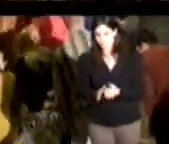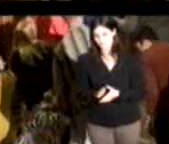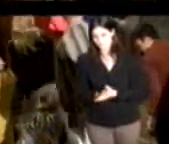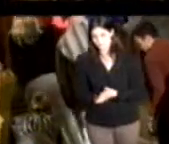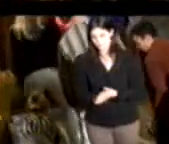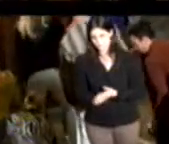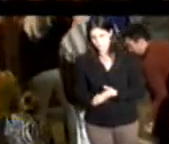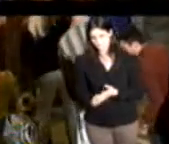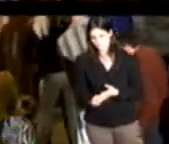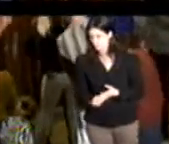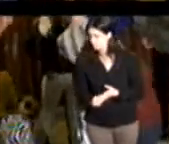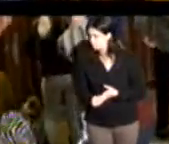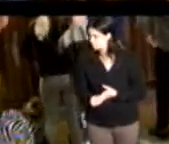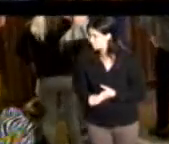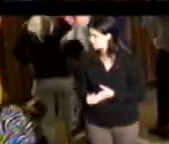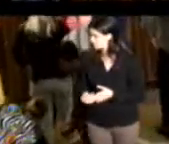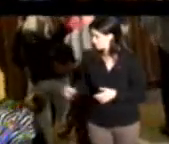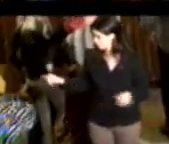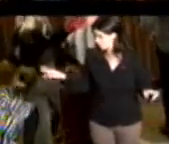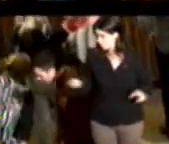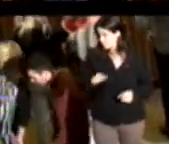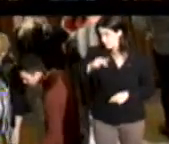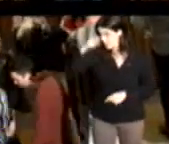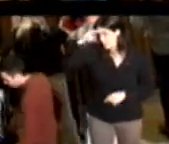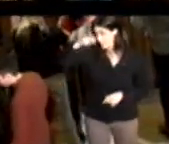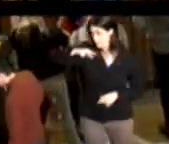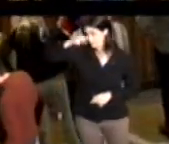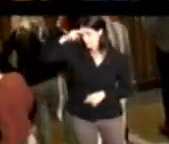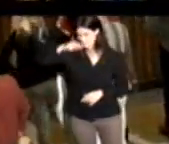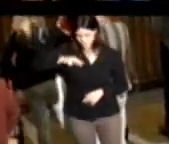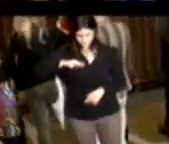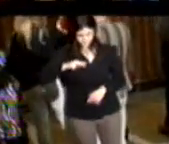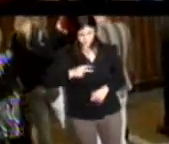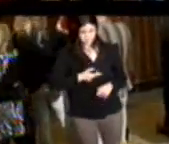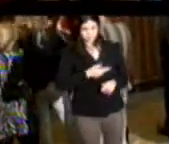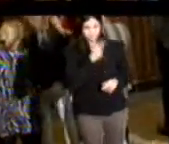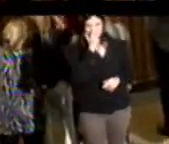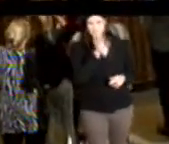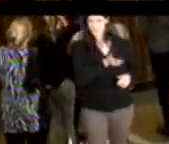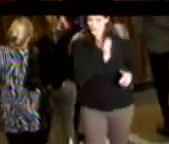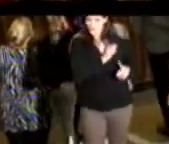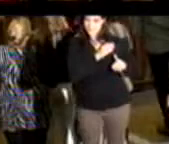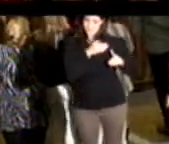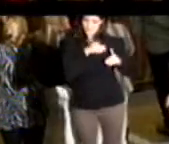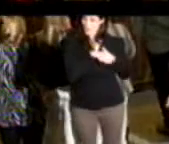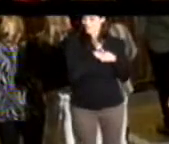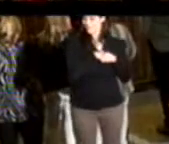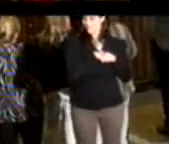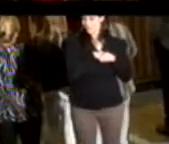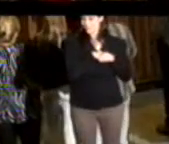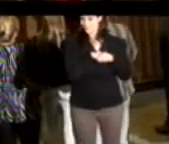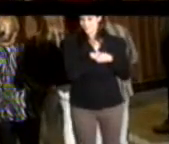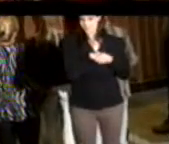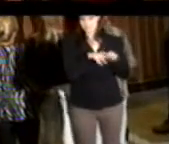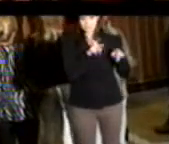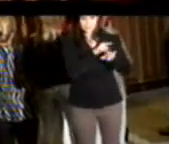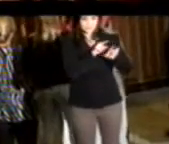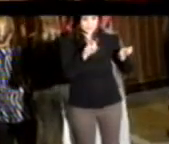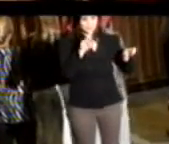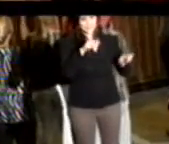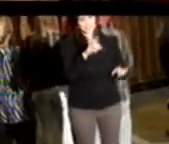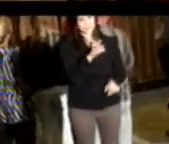Guarda no teu coração. Não vai embora não, guarda bem no teu coração que eu vou falar. Você é amado